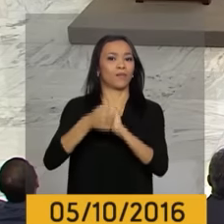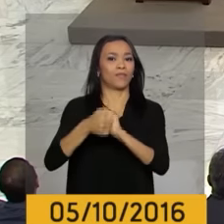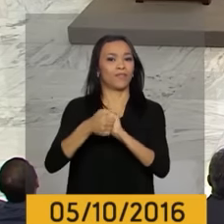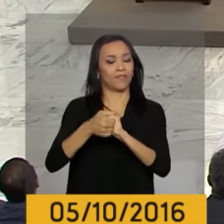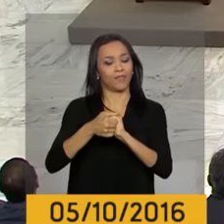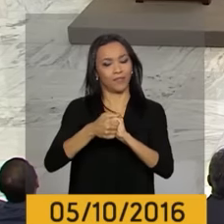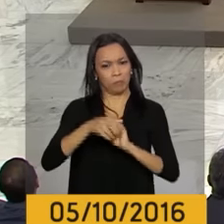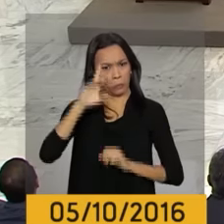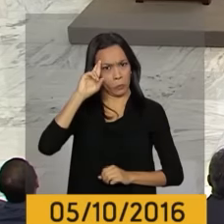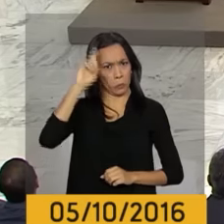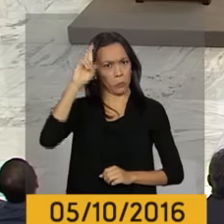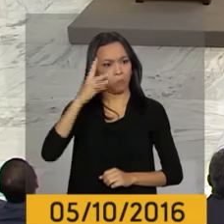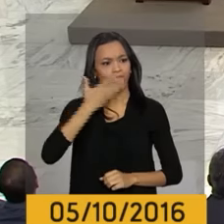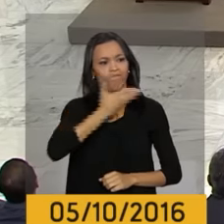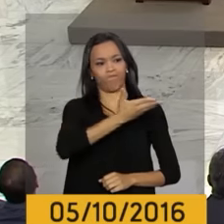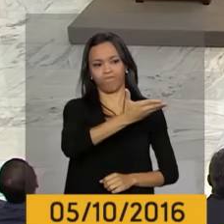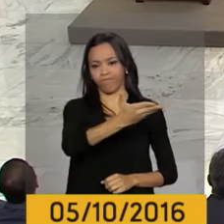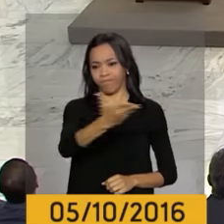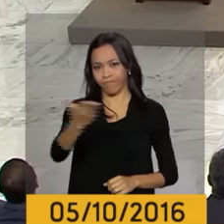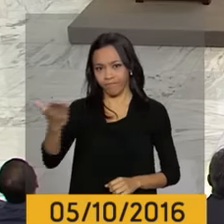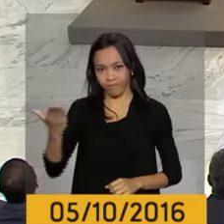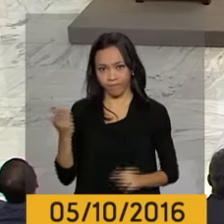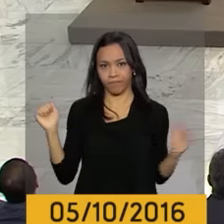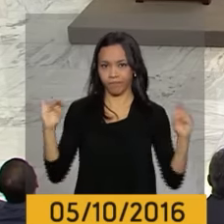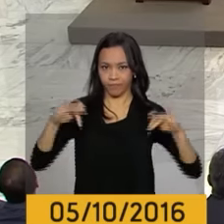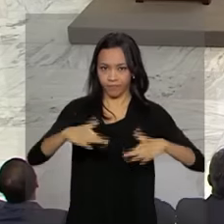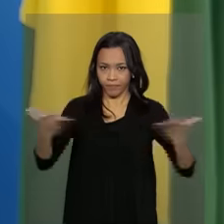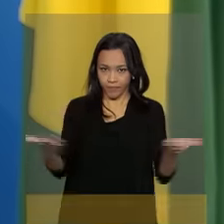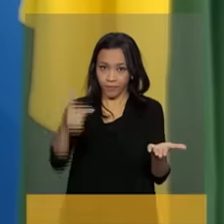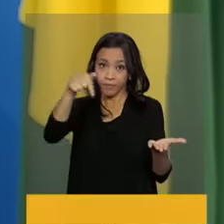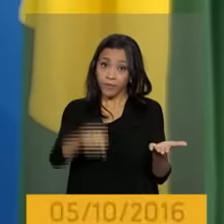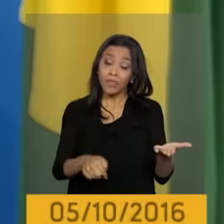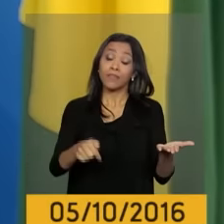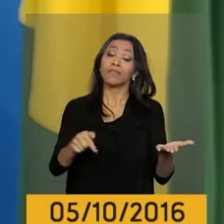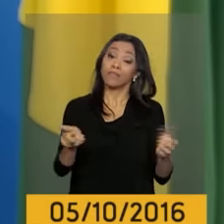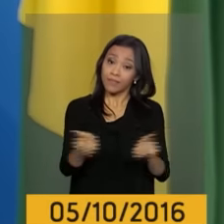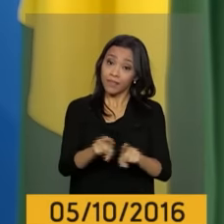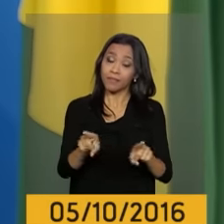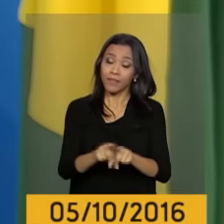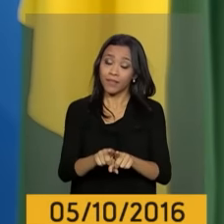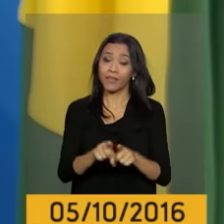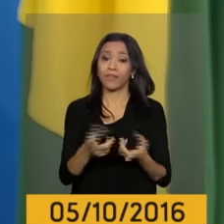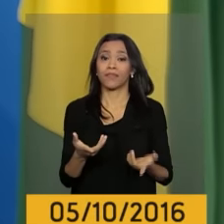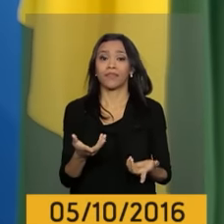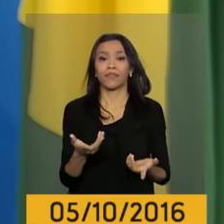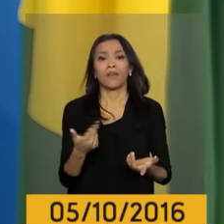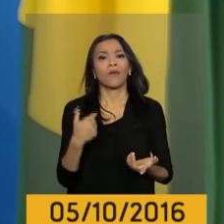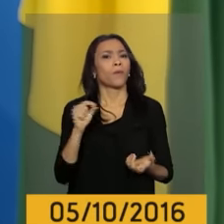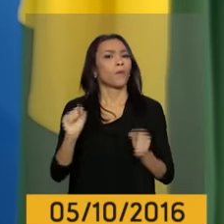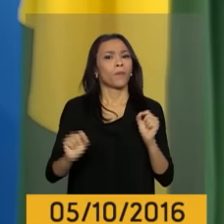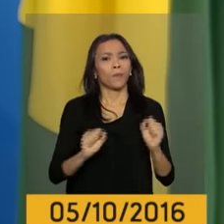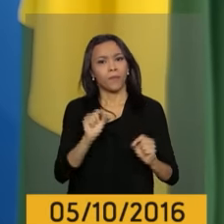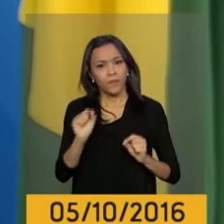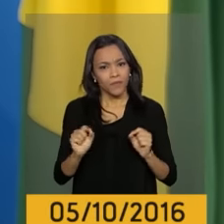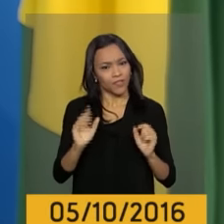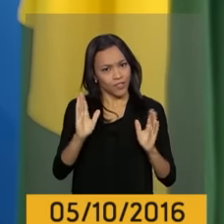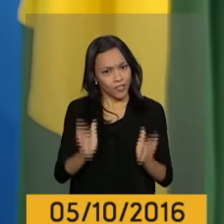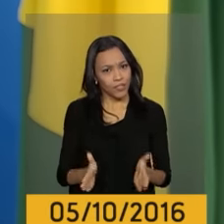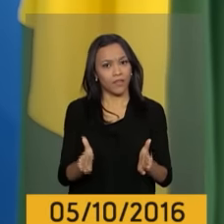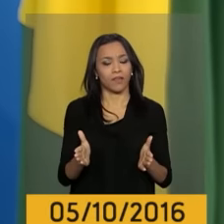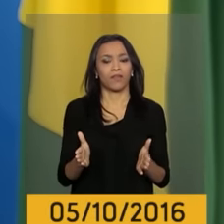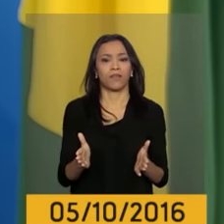as autoridades que aqui se encontram. Rigorosamente, poderia deixar de fazê-lo, já que